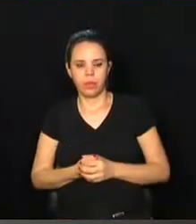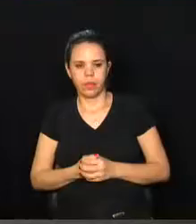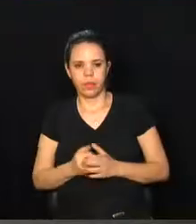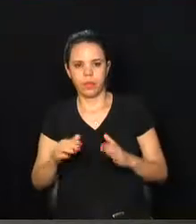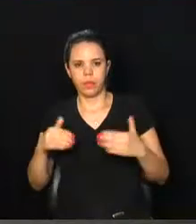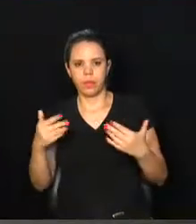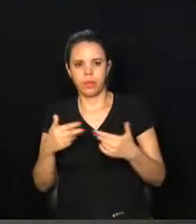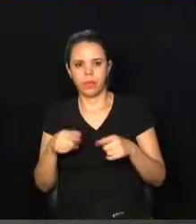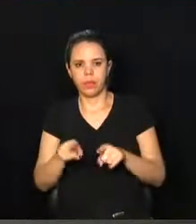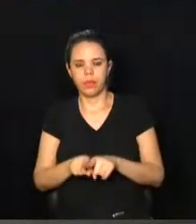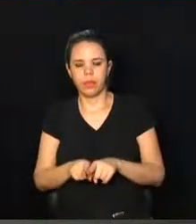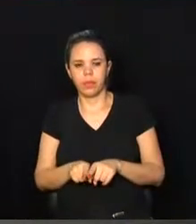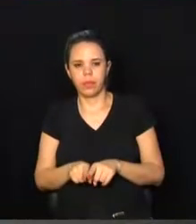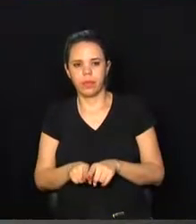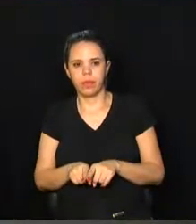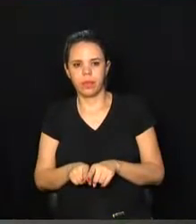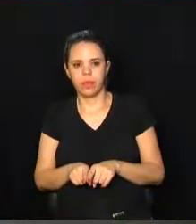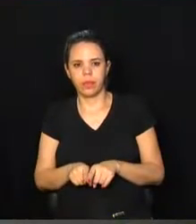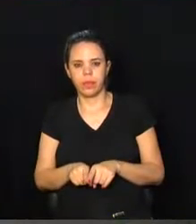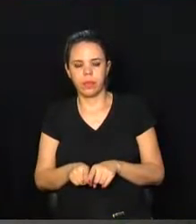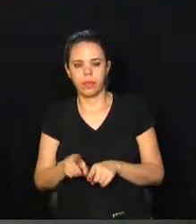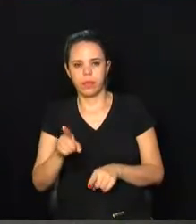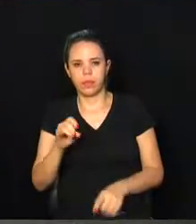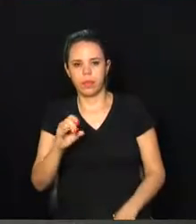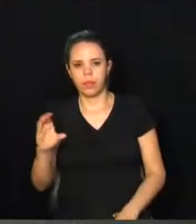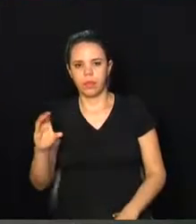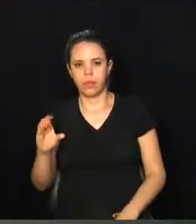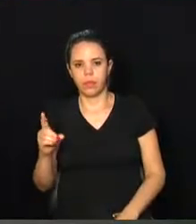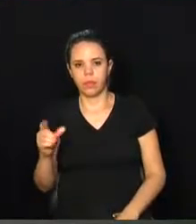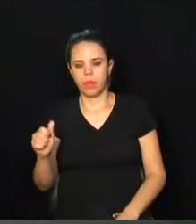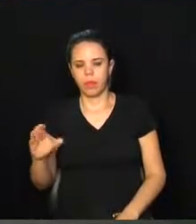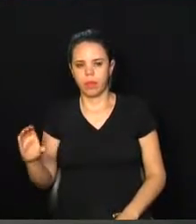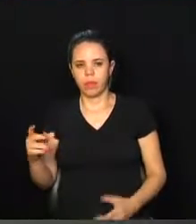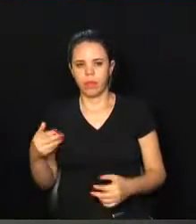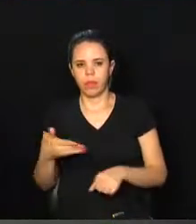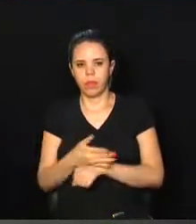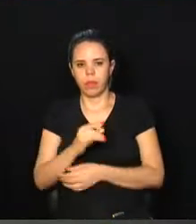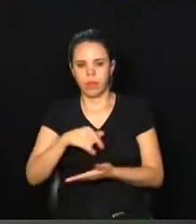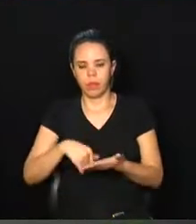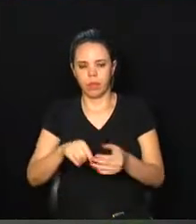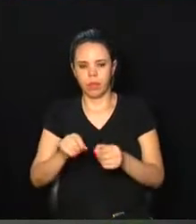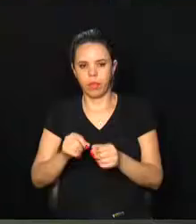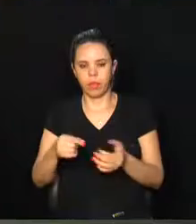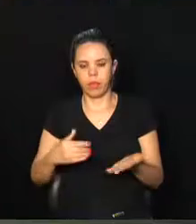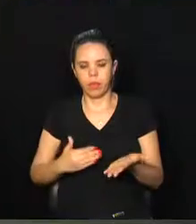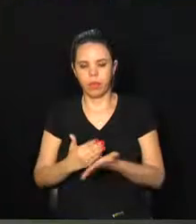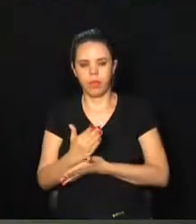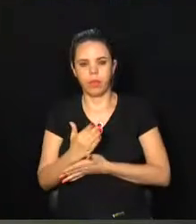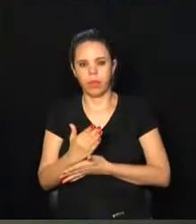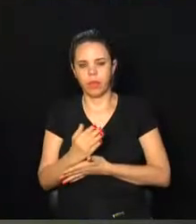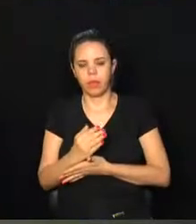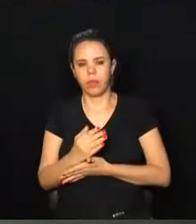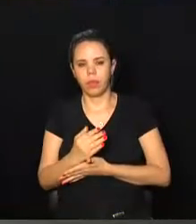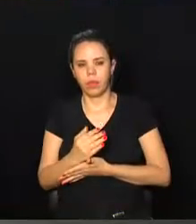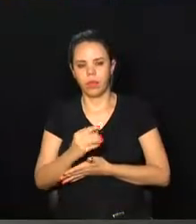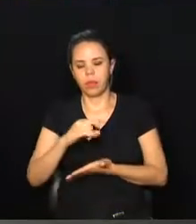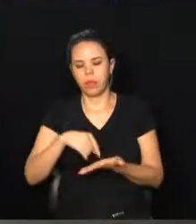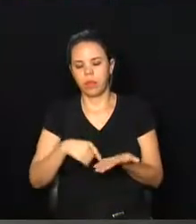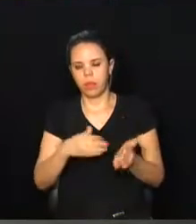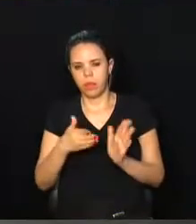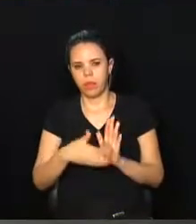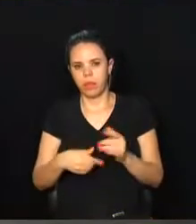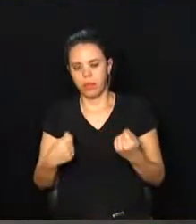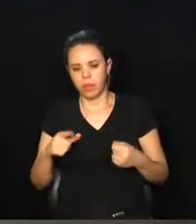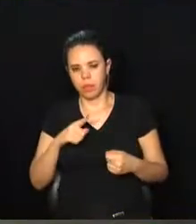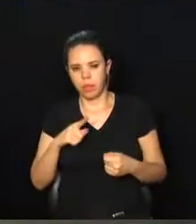a questão de DICs e DACs que fazem parte do processo de aprovação, se não sai um documento que a gente tem